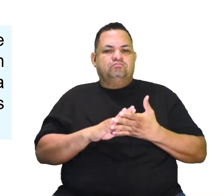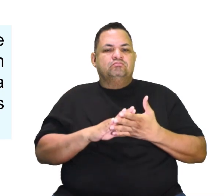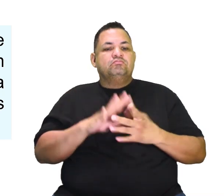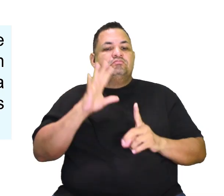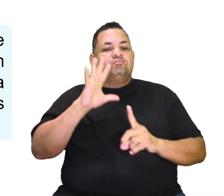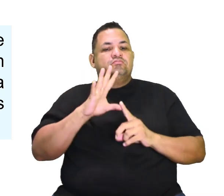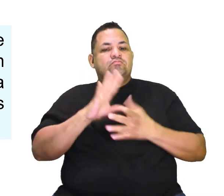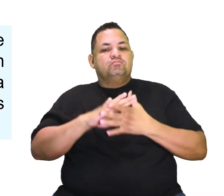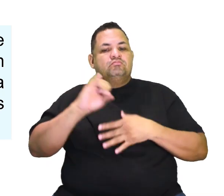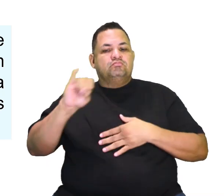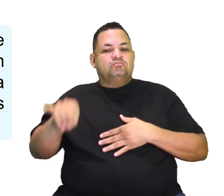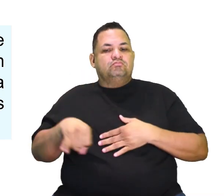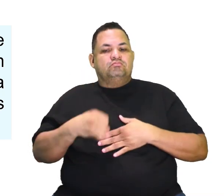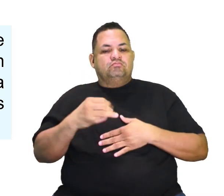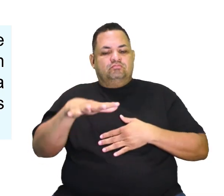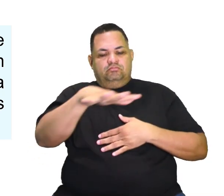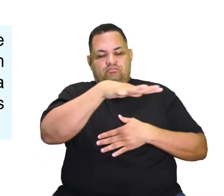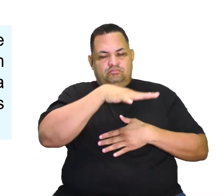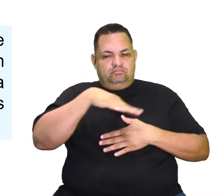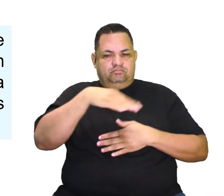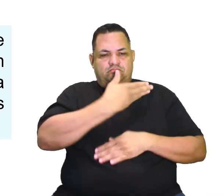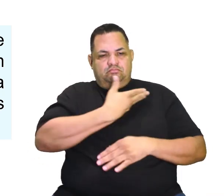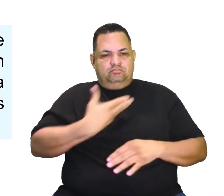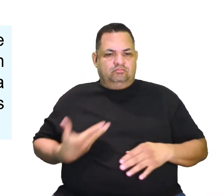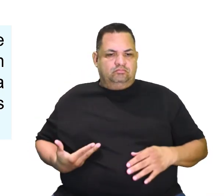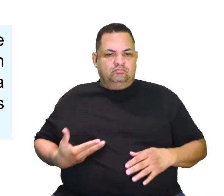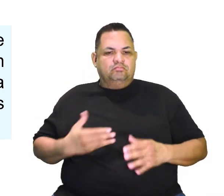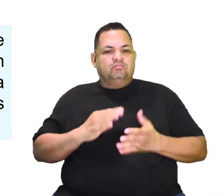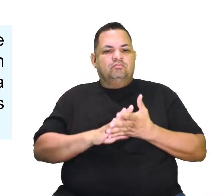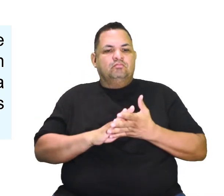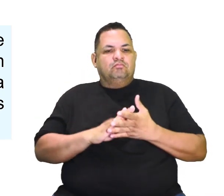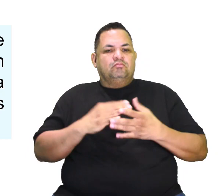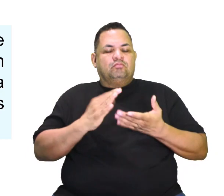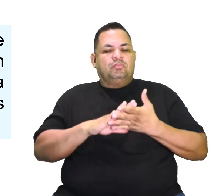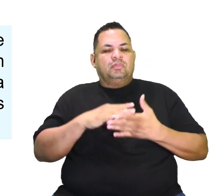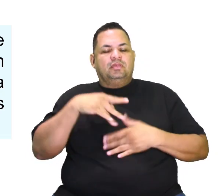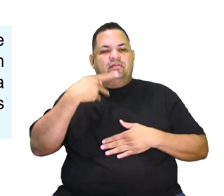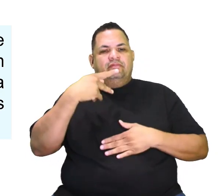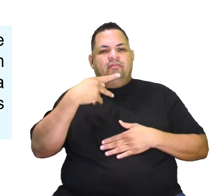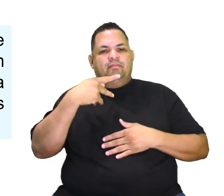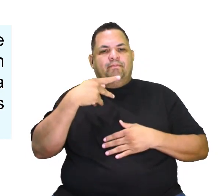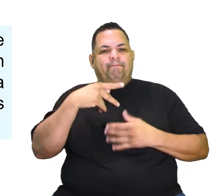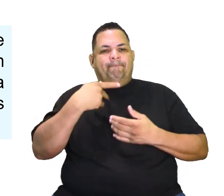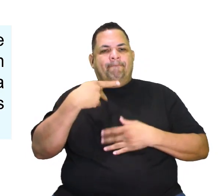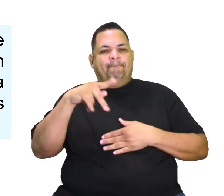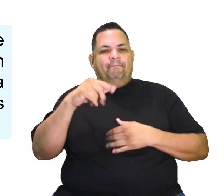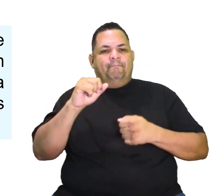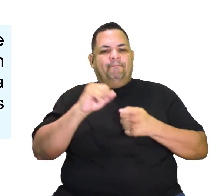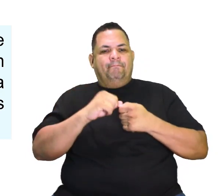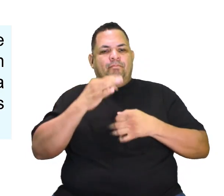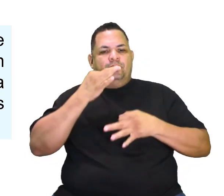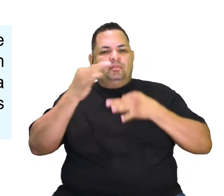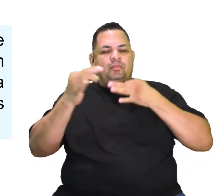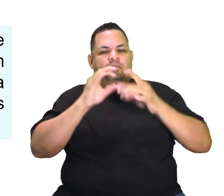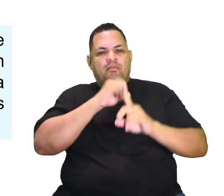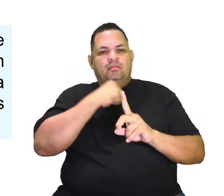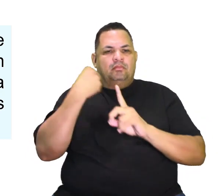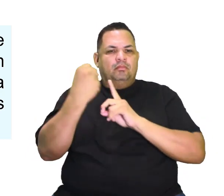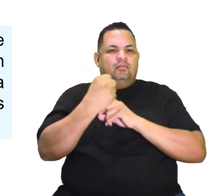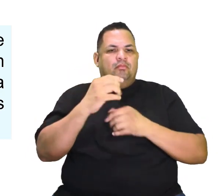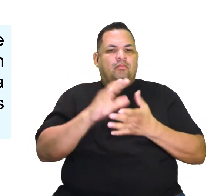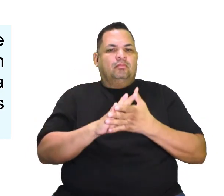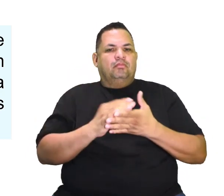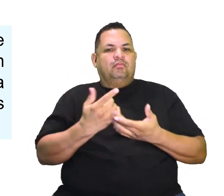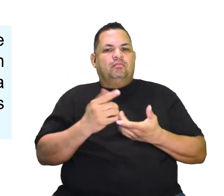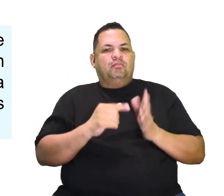intervenção. Aproveita, então, os espaços públicos da mesma para a crítica social. Ou simplesmente só fazer